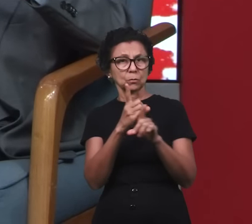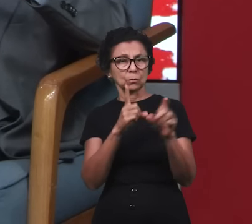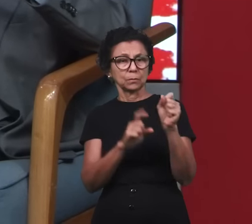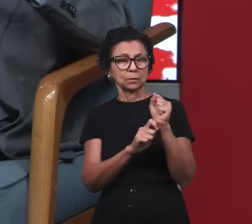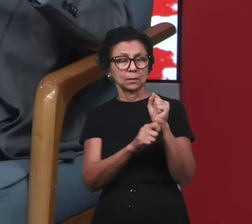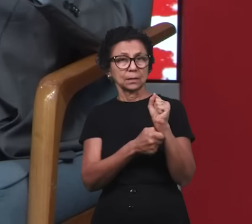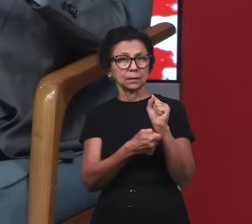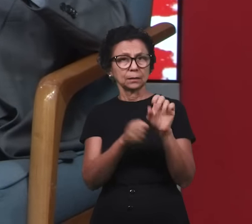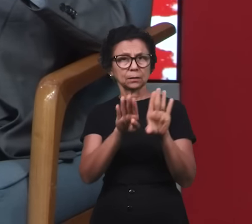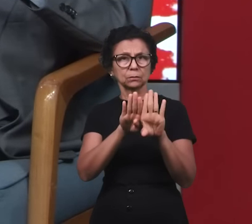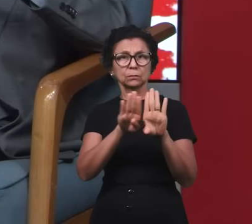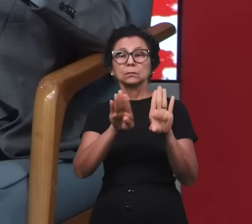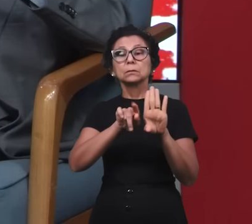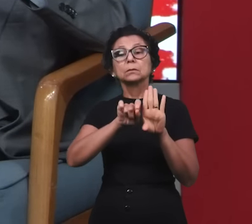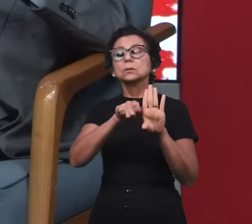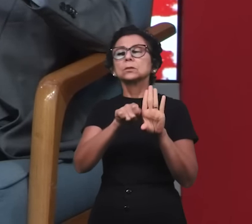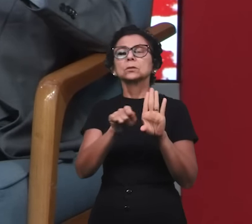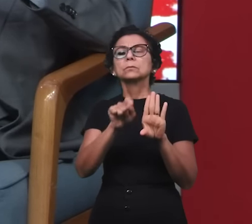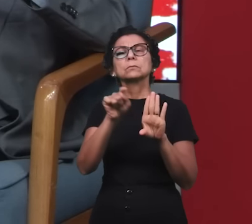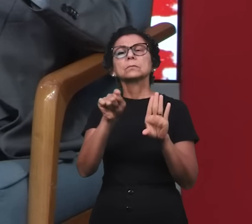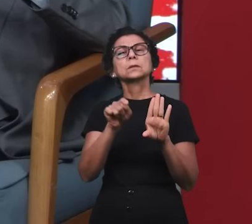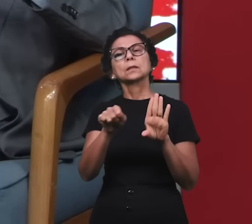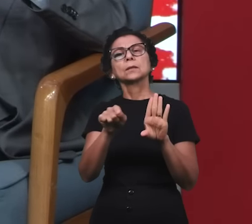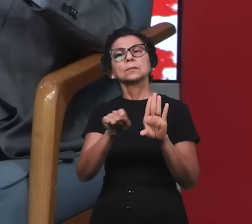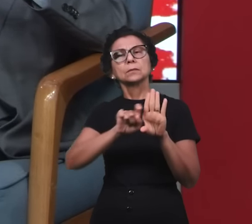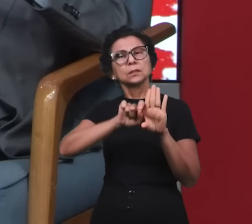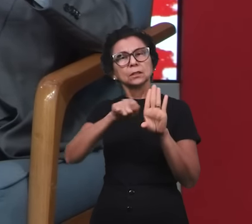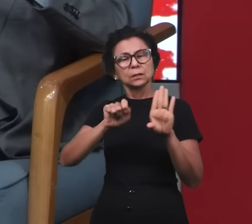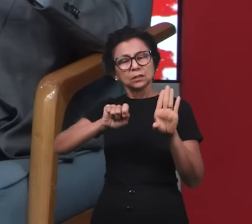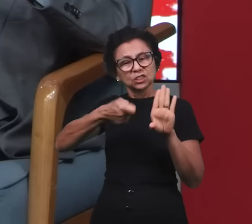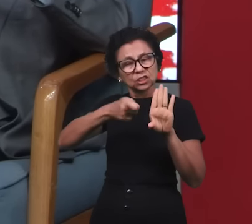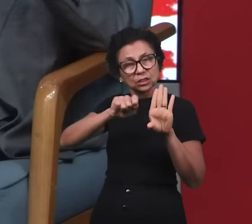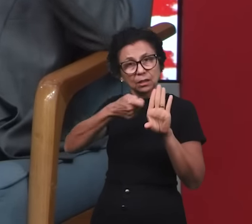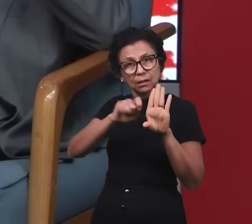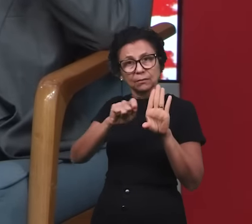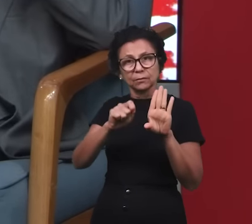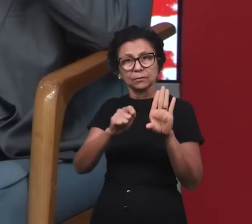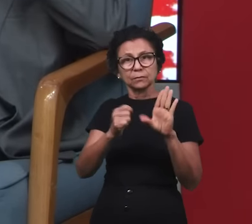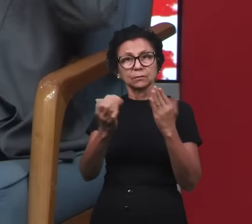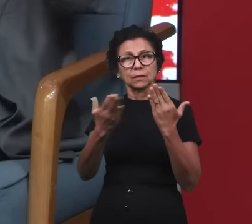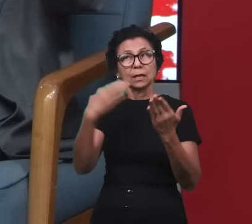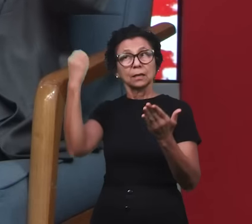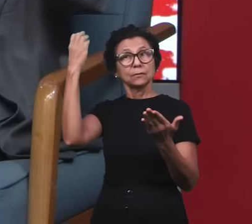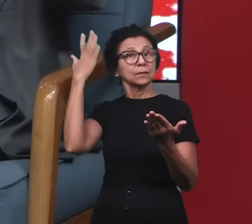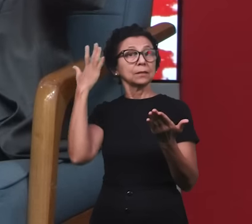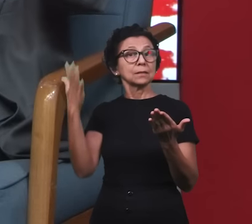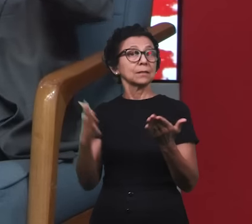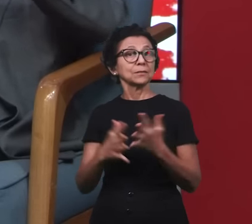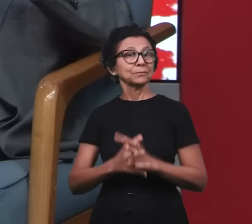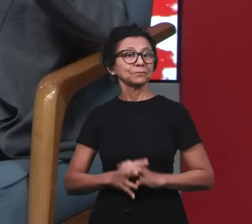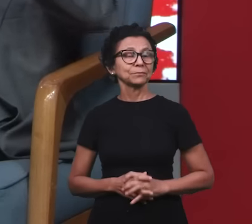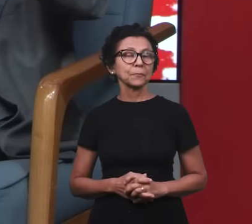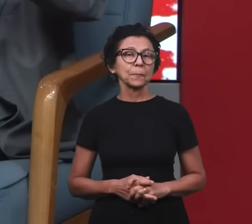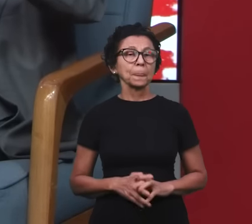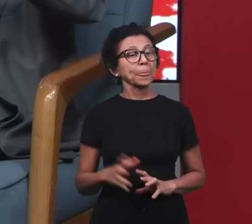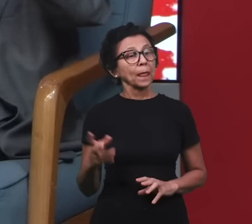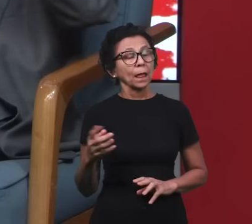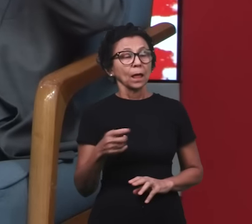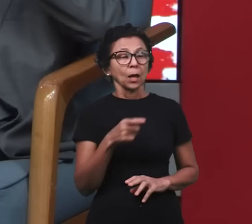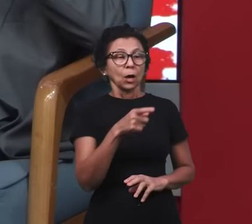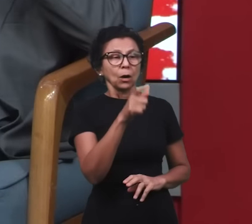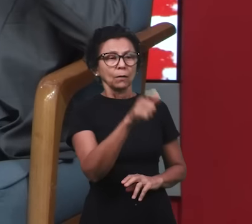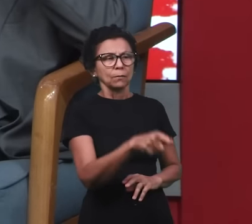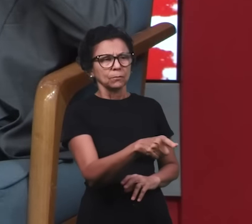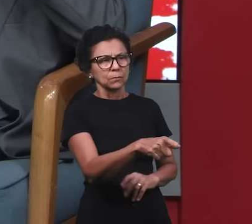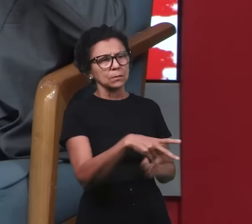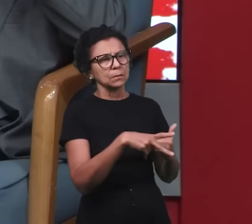porta. Então o que é a chave? A chave é a revelação. Então Jesus profetiza e diz a Pedro, olha, você